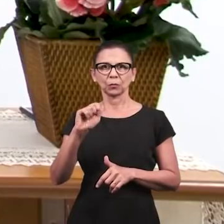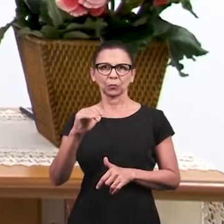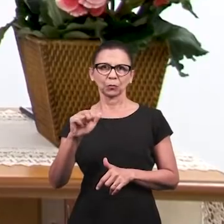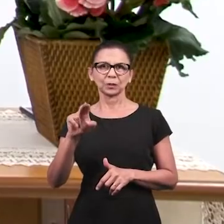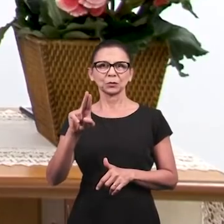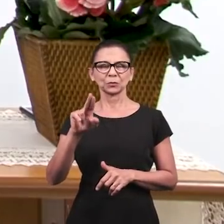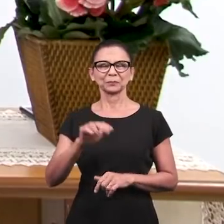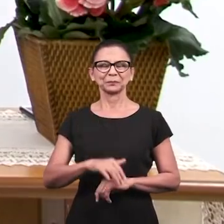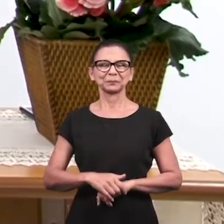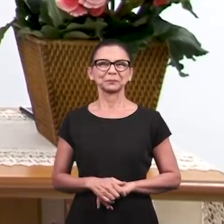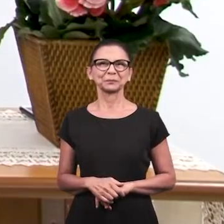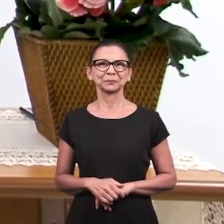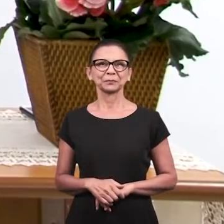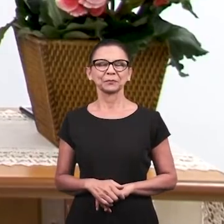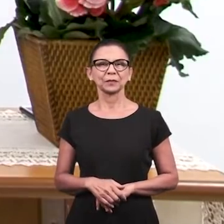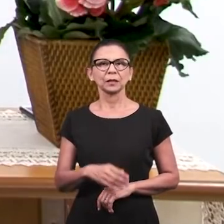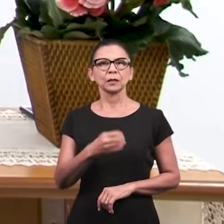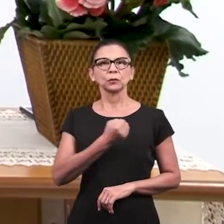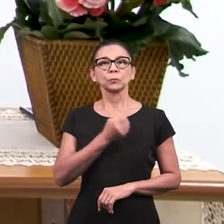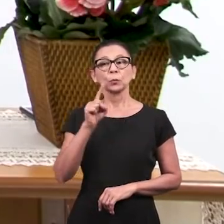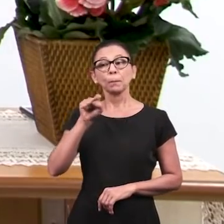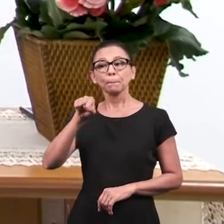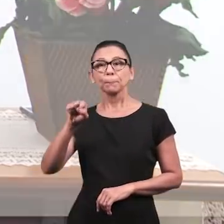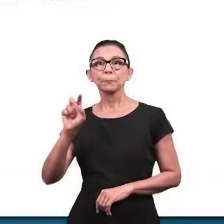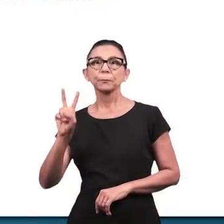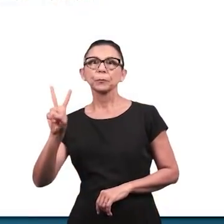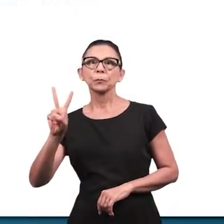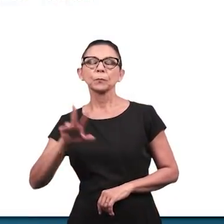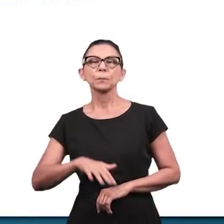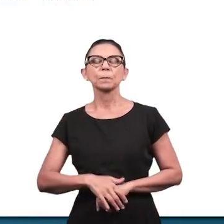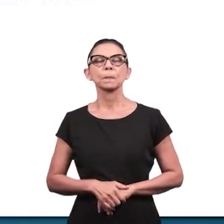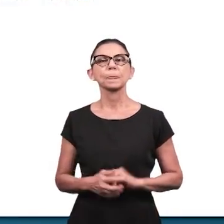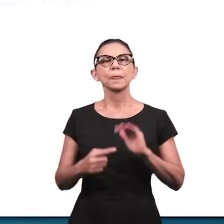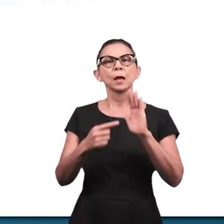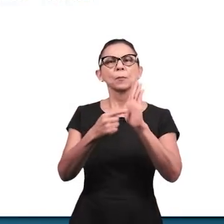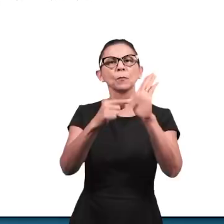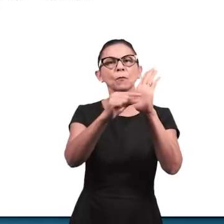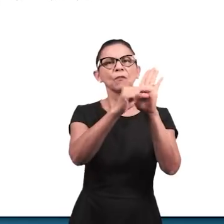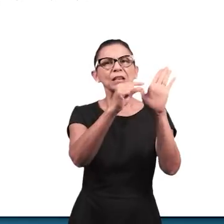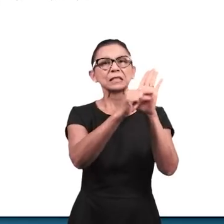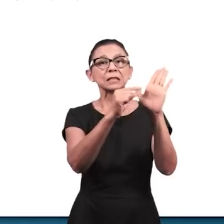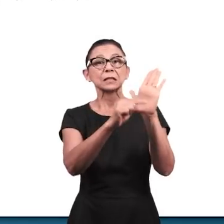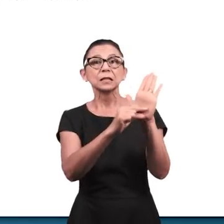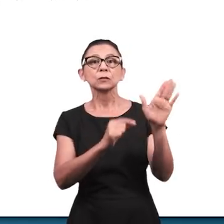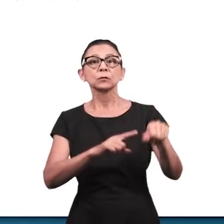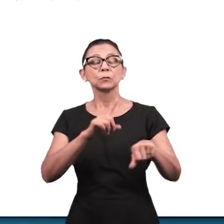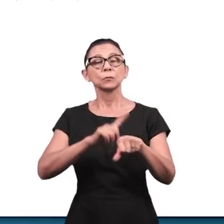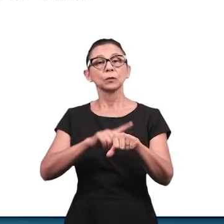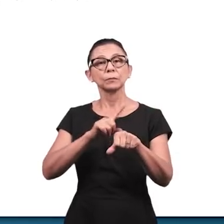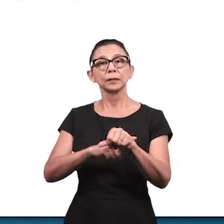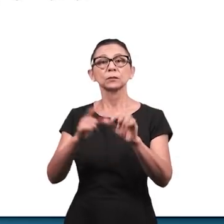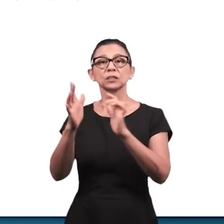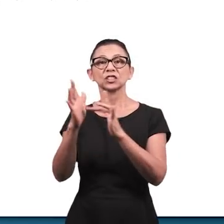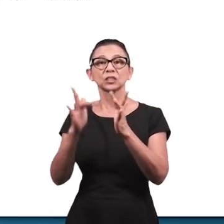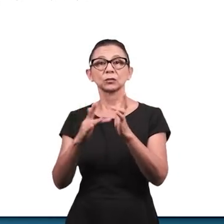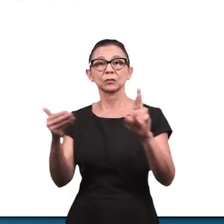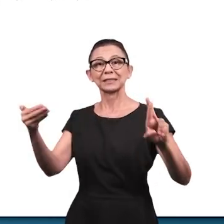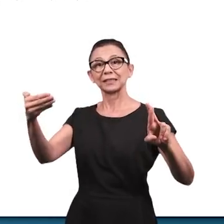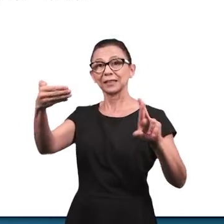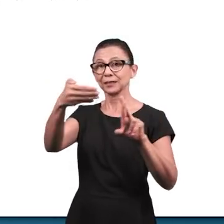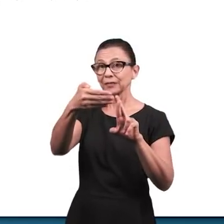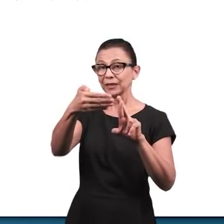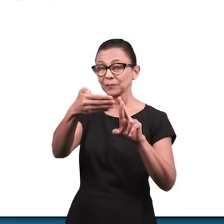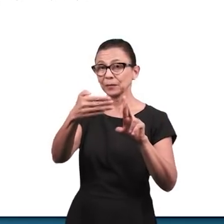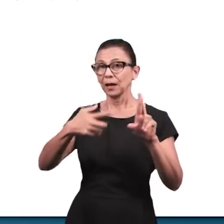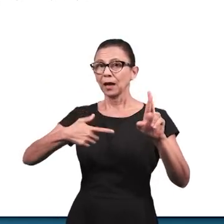sequência agora, então, a pergunta de número 1.2. Destaque os versículos quando o Senhor Jesus se